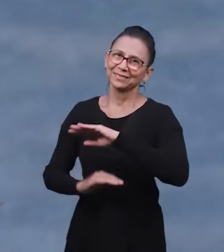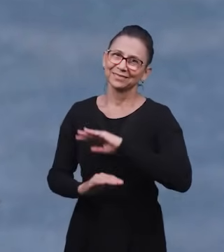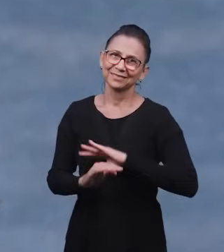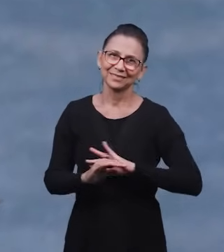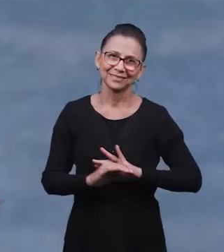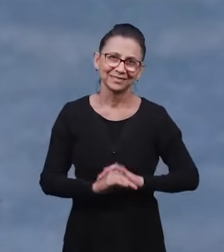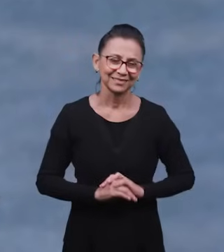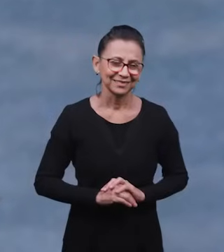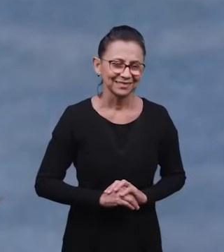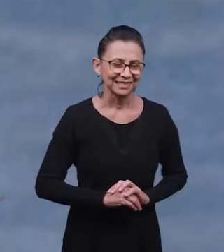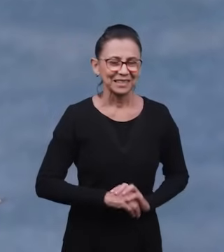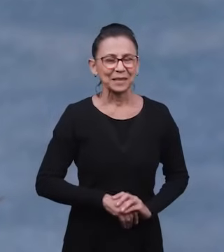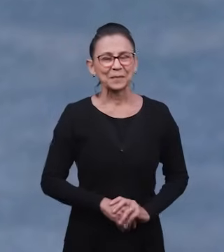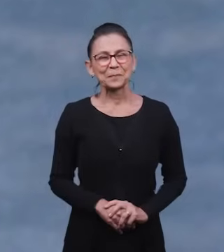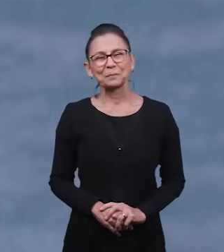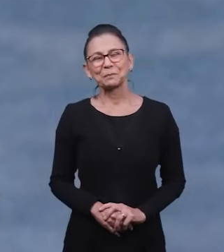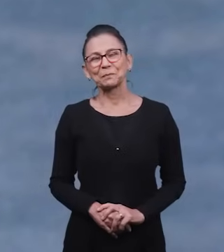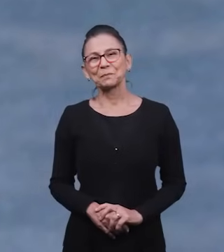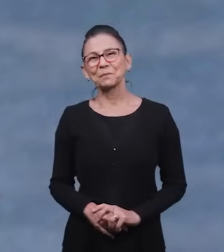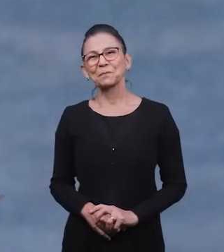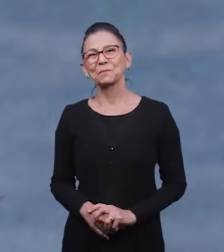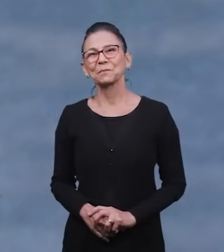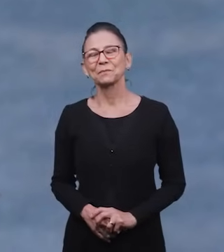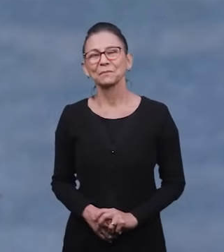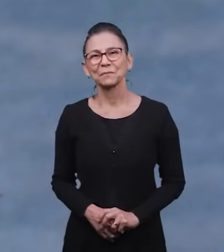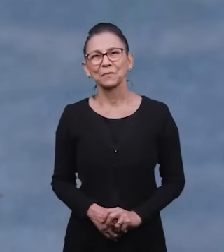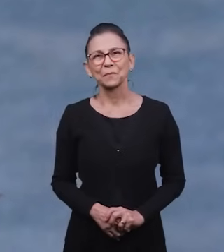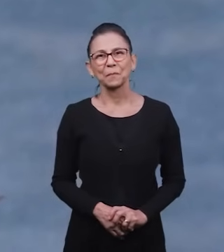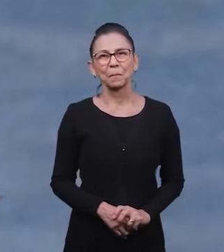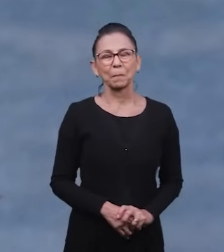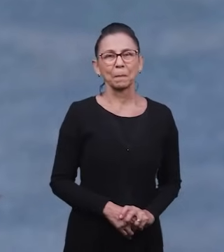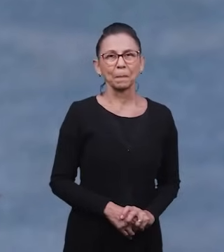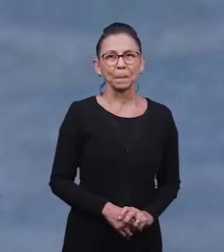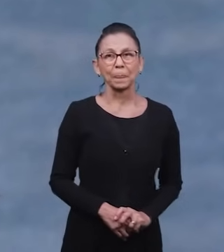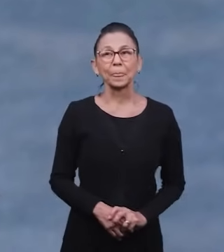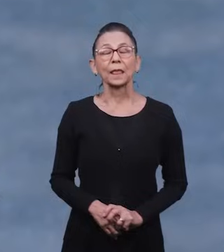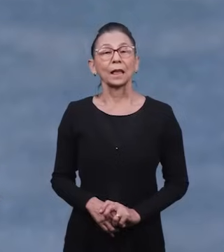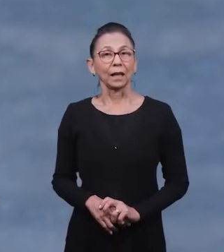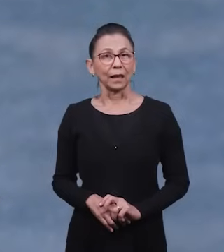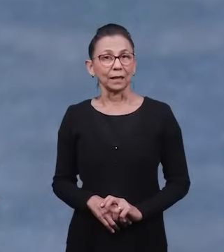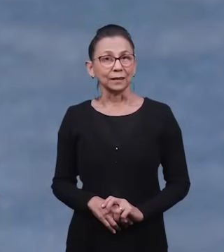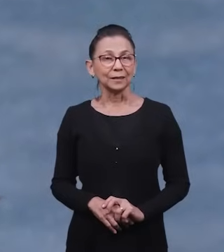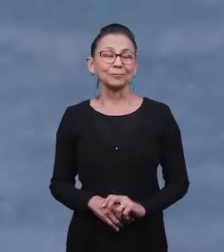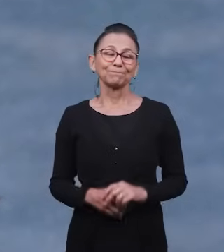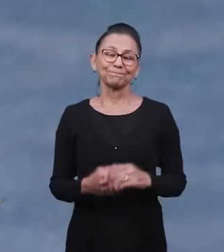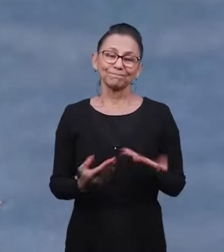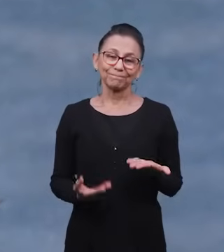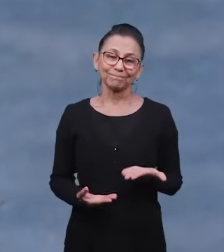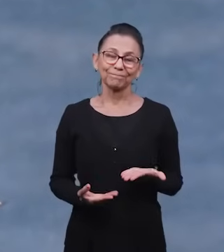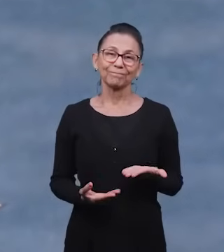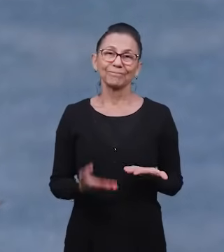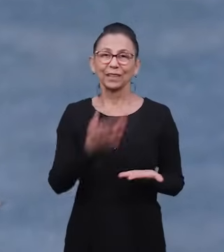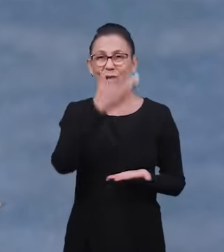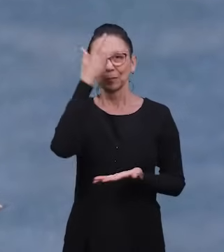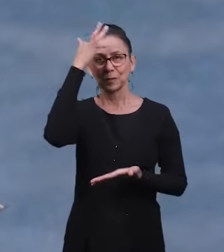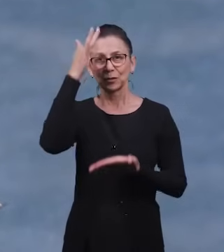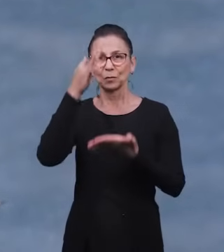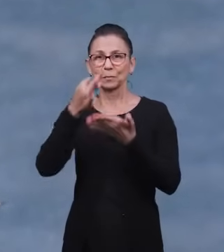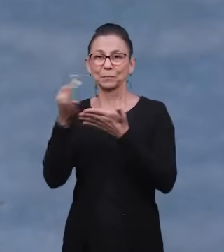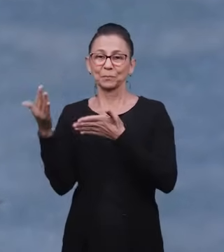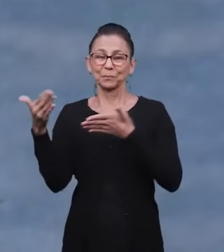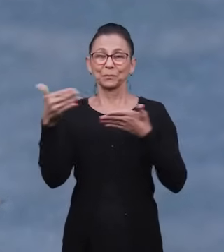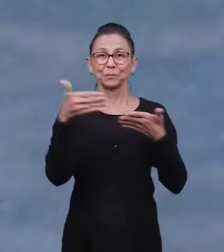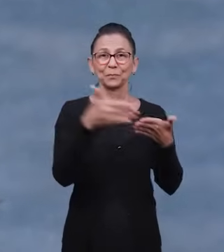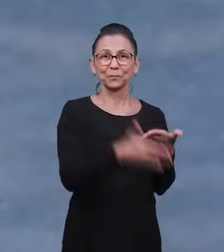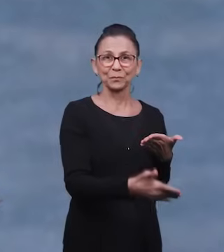ato, aí vão ficar subjetivos. E agora, o que acontece é o seguinte, depois que o sujeito define para a apostasia, as coisas